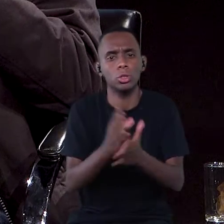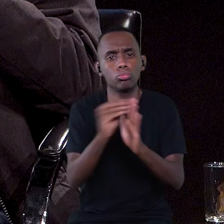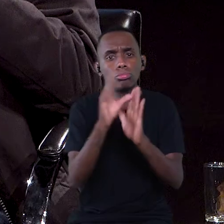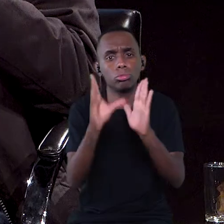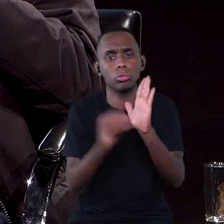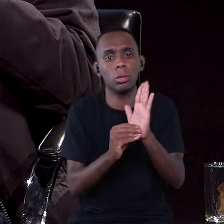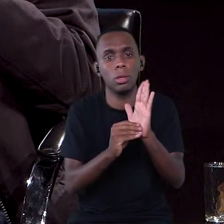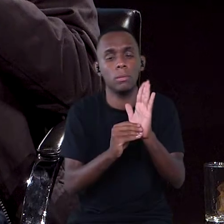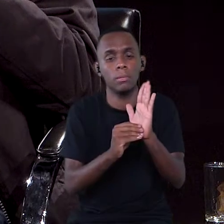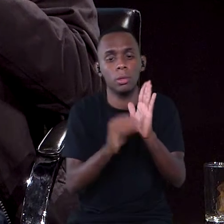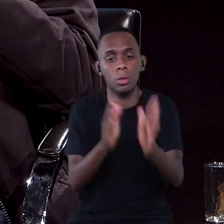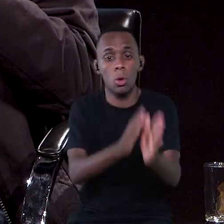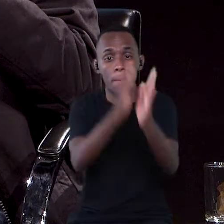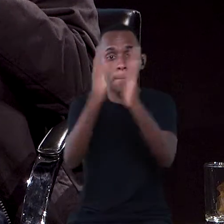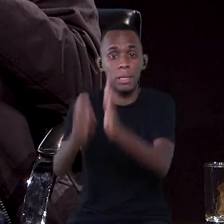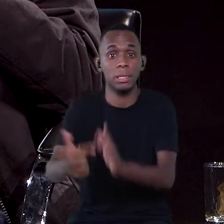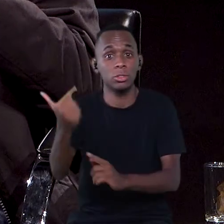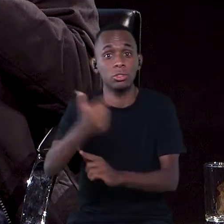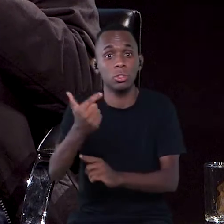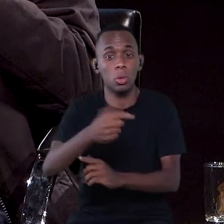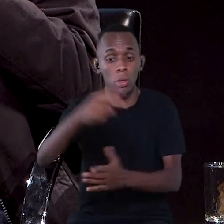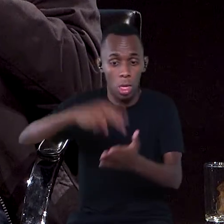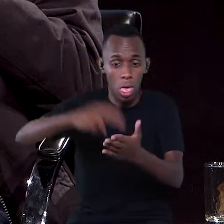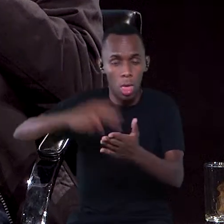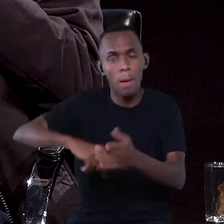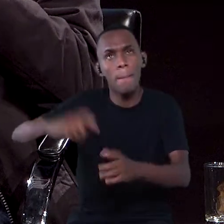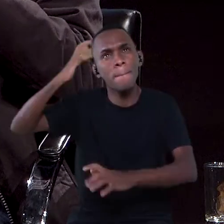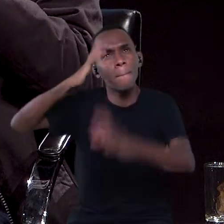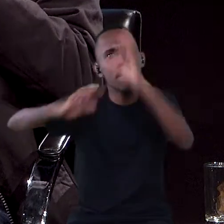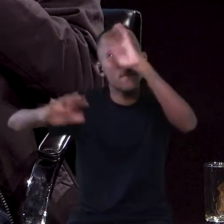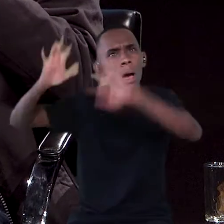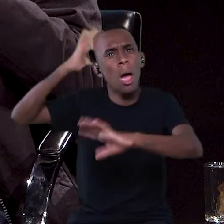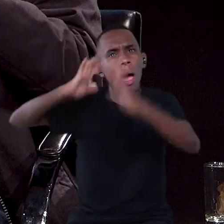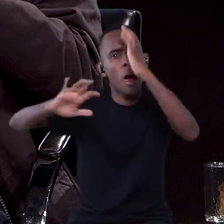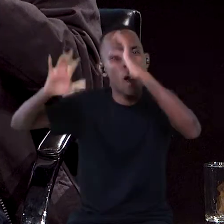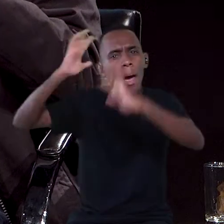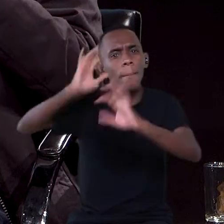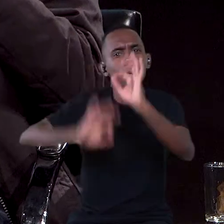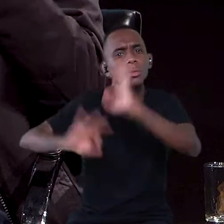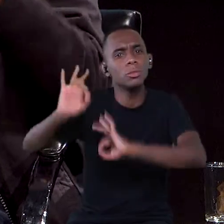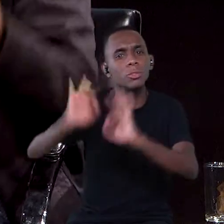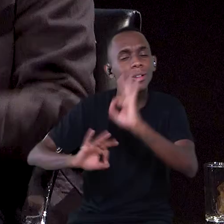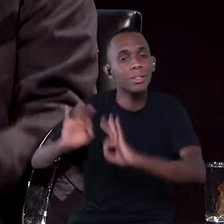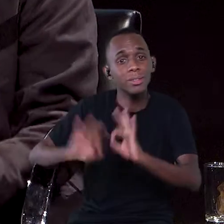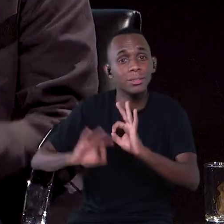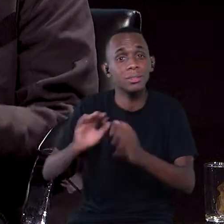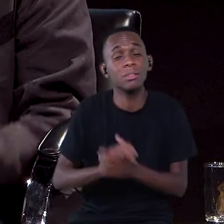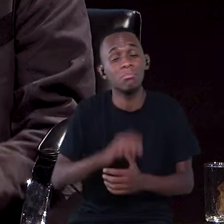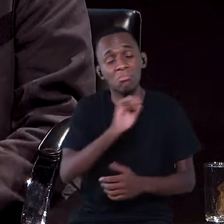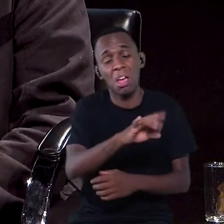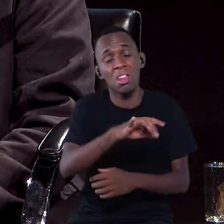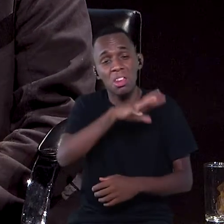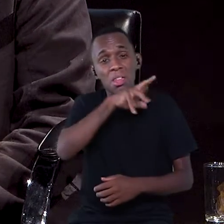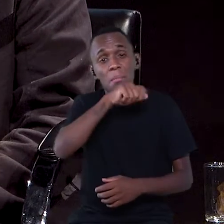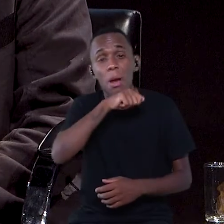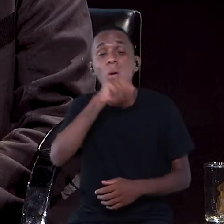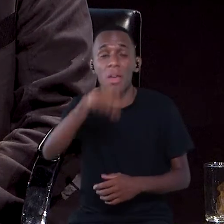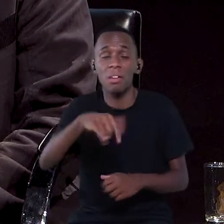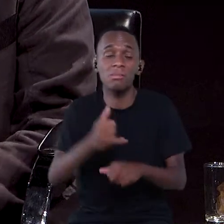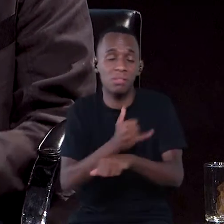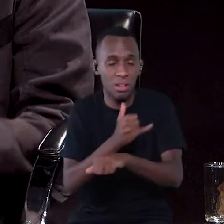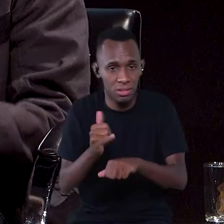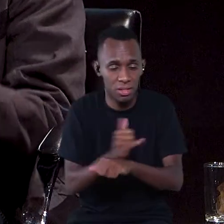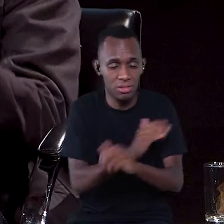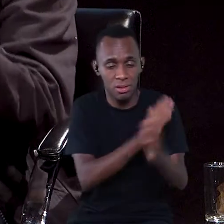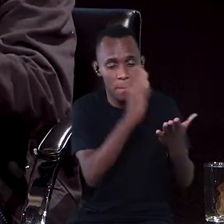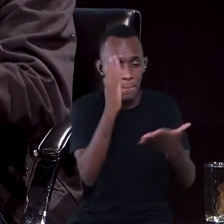e o leitor que imagine a segunda parte. Tá? E esse livro, Cada Bicho no Seu Canto, trabalha exatamente com isso, né?